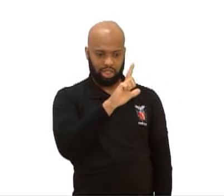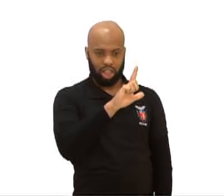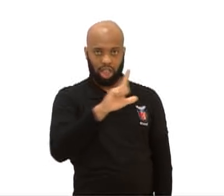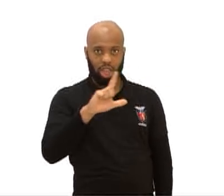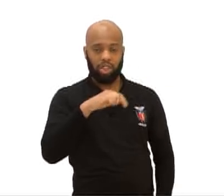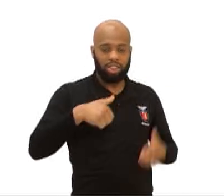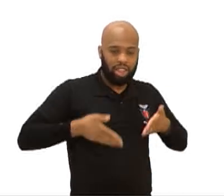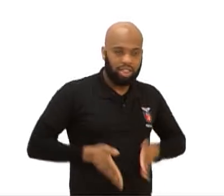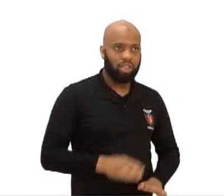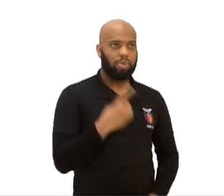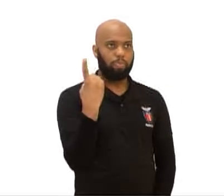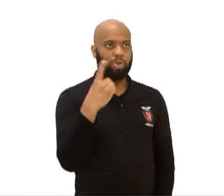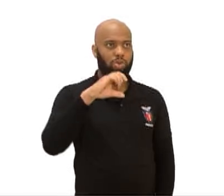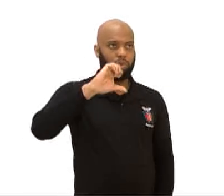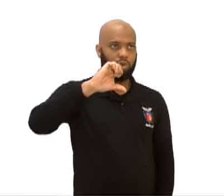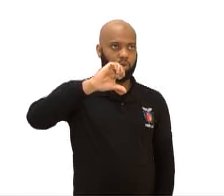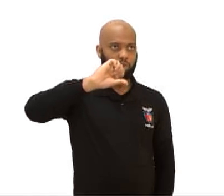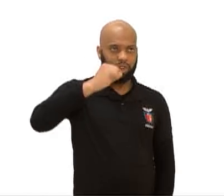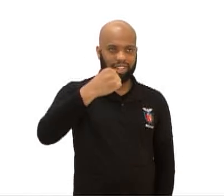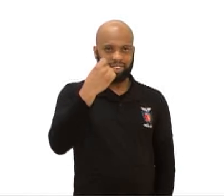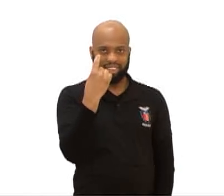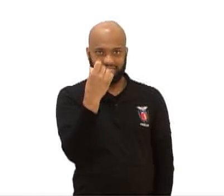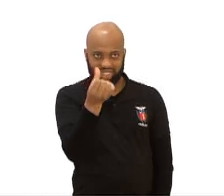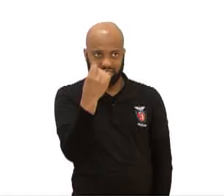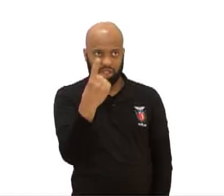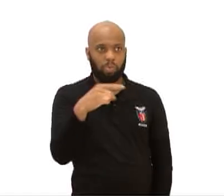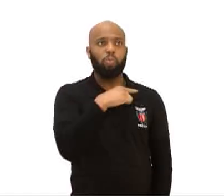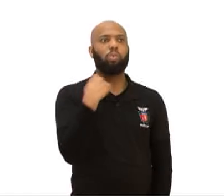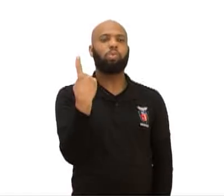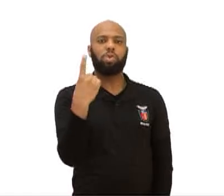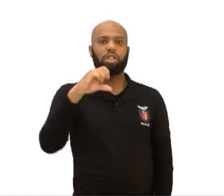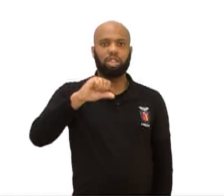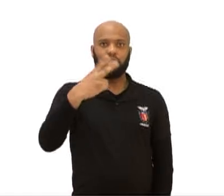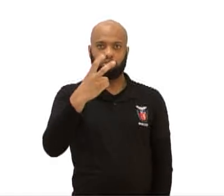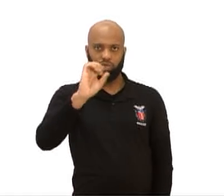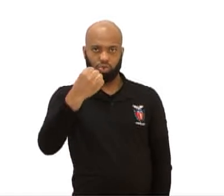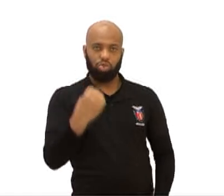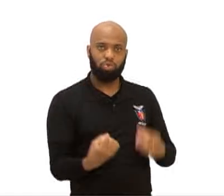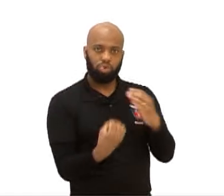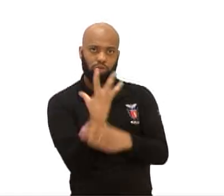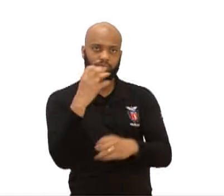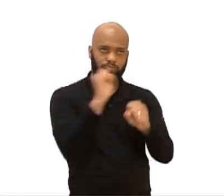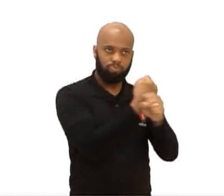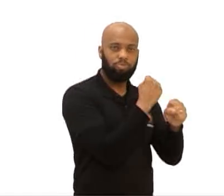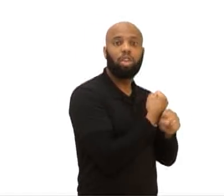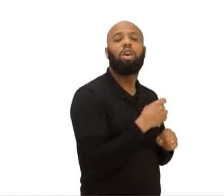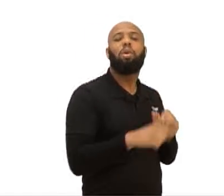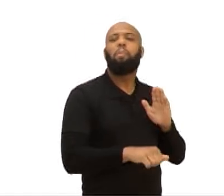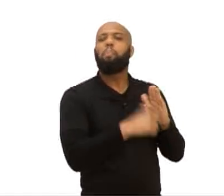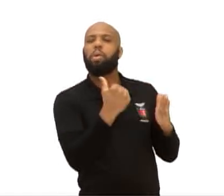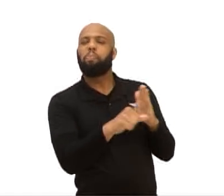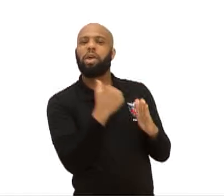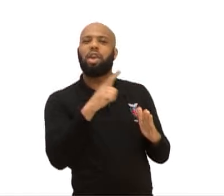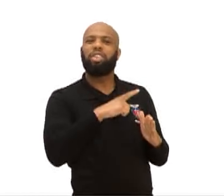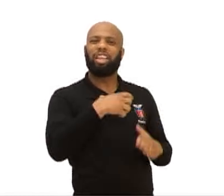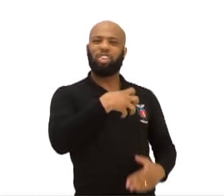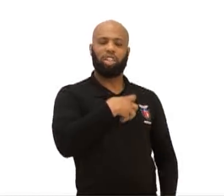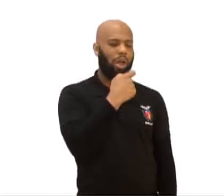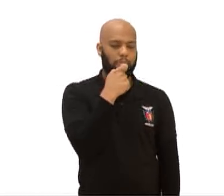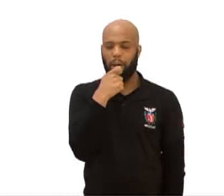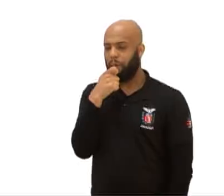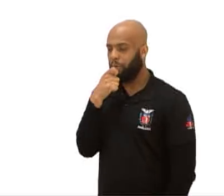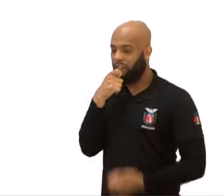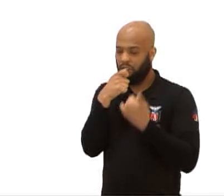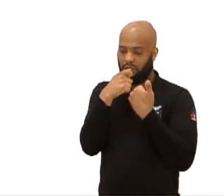em 1861 e morreu em 1928. Ele construiu o primeiro aparelho sem fio para a transmissão da voz